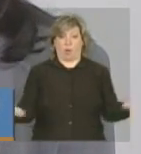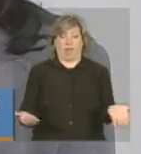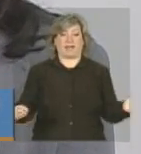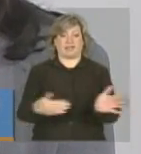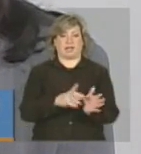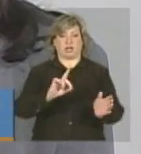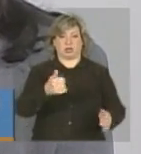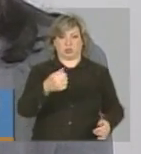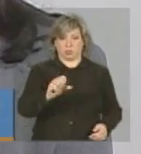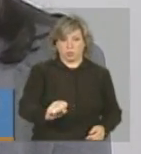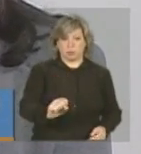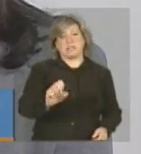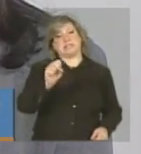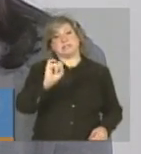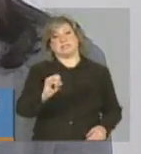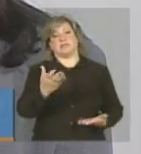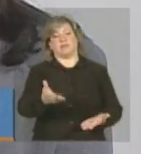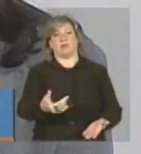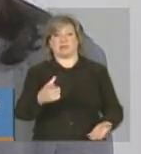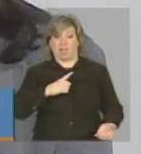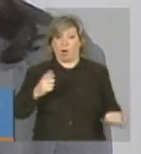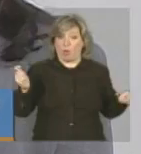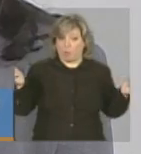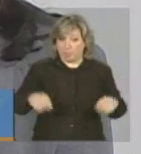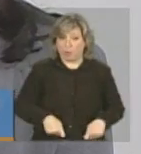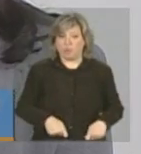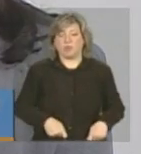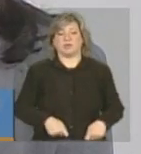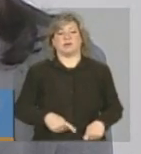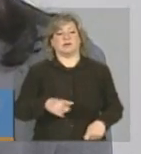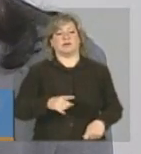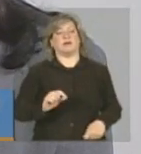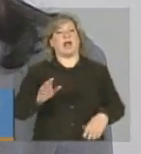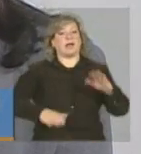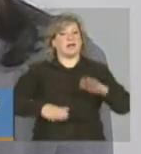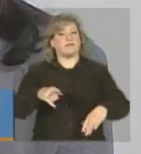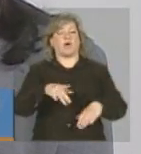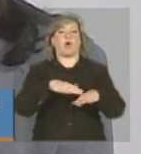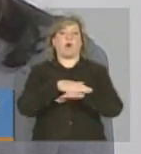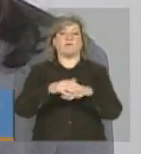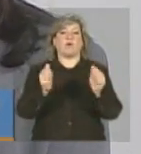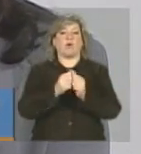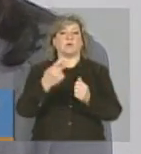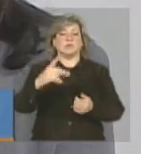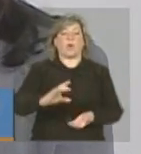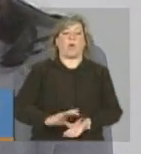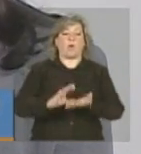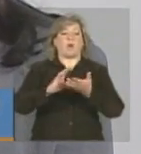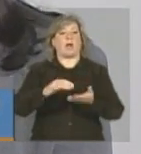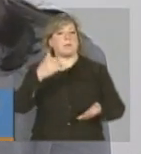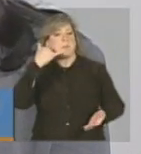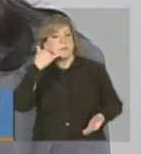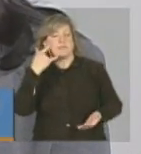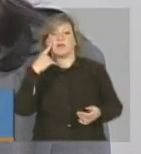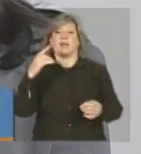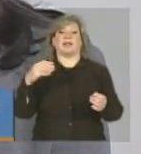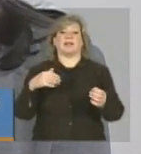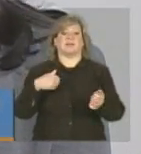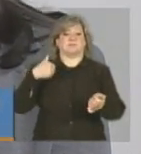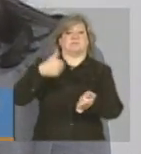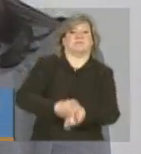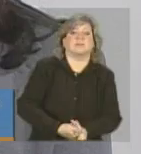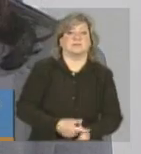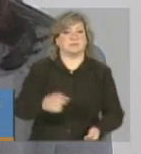18, se você tiver condições de vez em quando conversar com o teu conselho, ligar, para não deixar para a última hora,